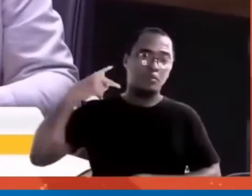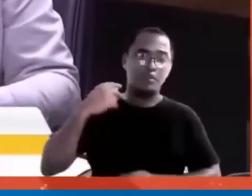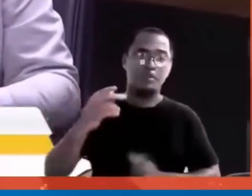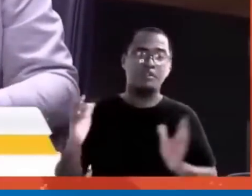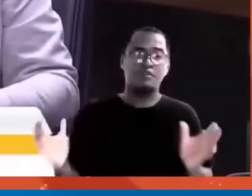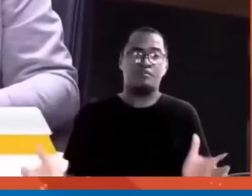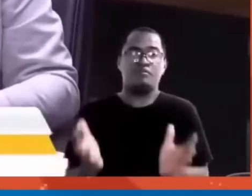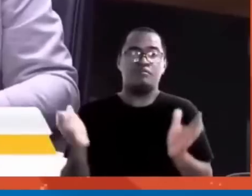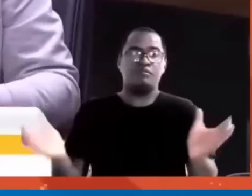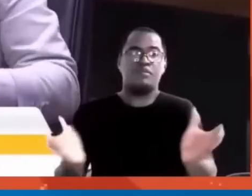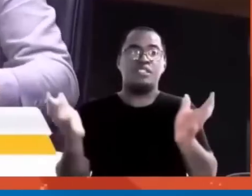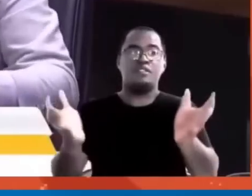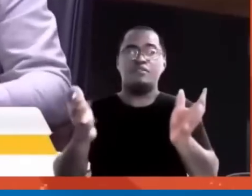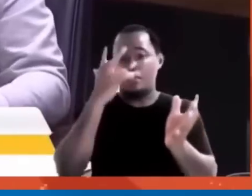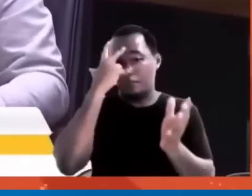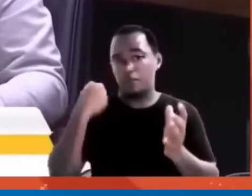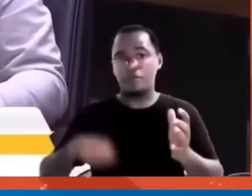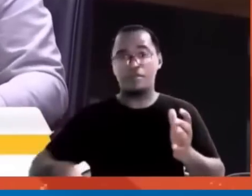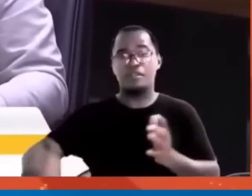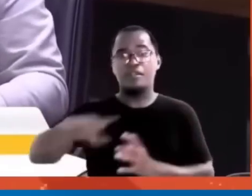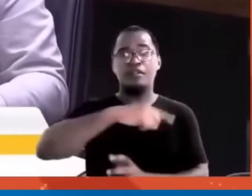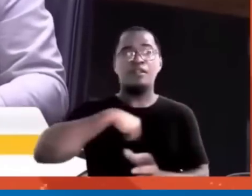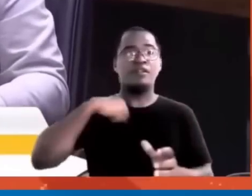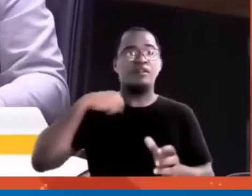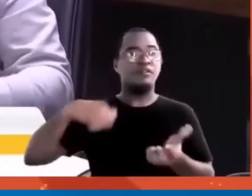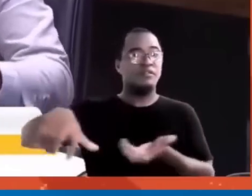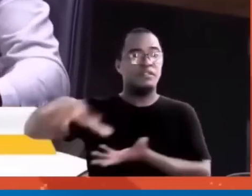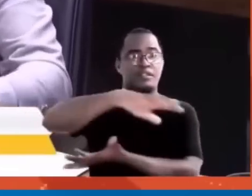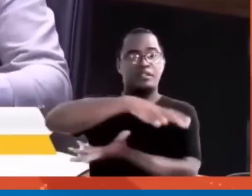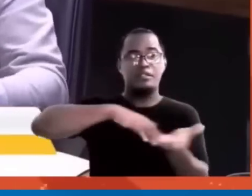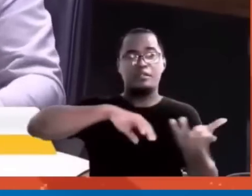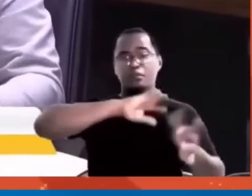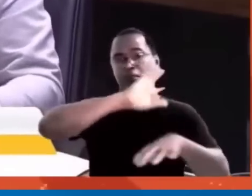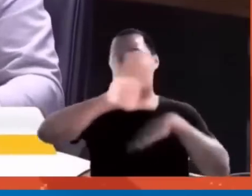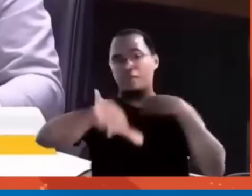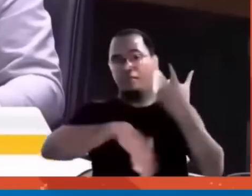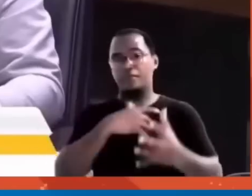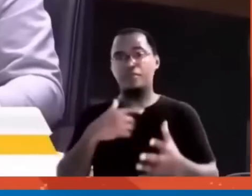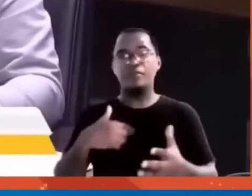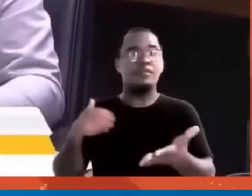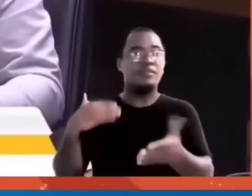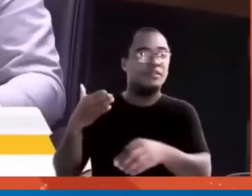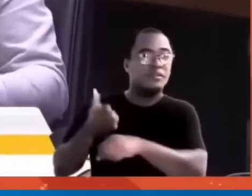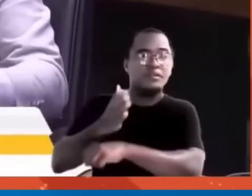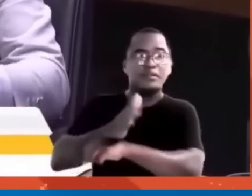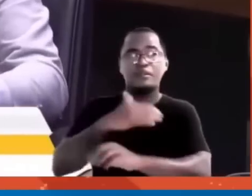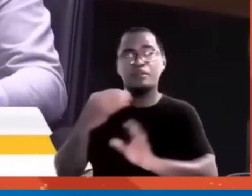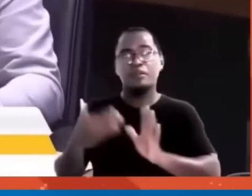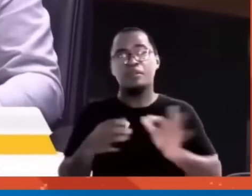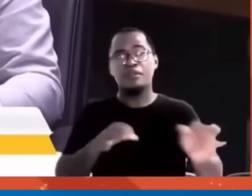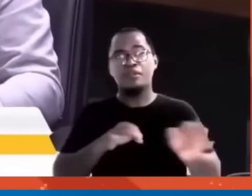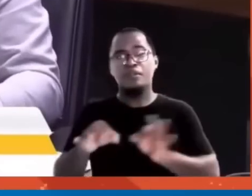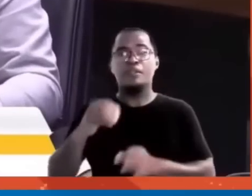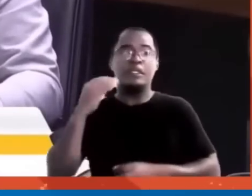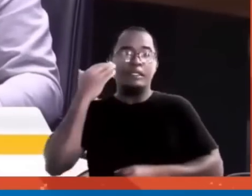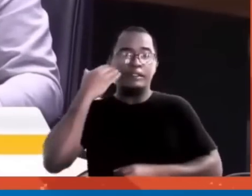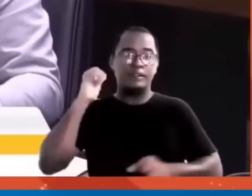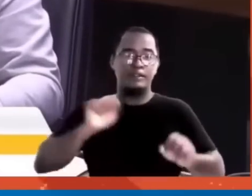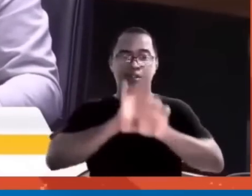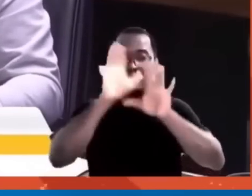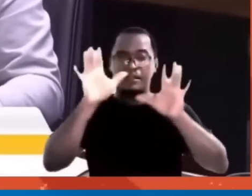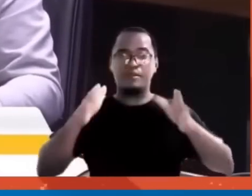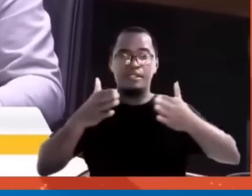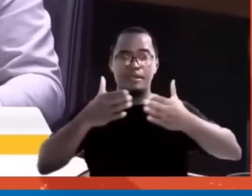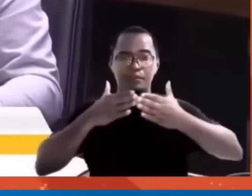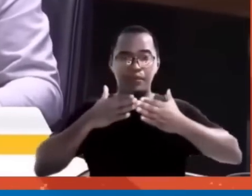incitar que essas pessoas fizessem esse tipo de organização, participassem desse tipo de organização, mesmo entendendo que o que eles estavam